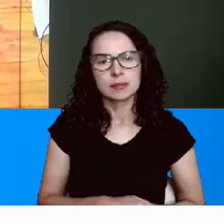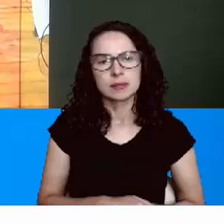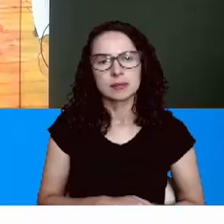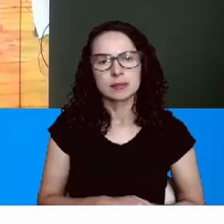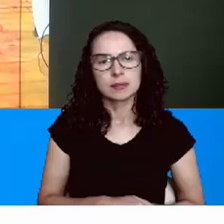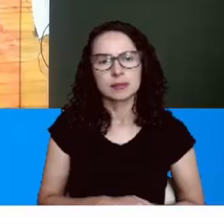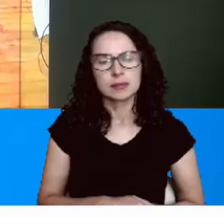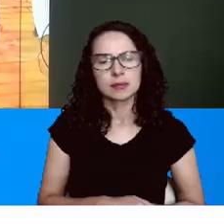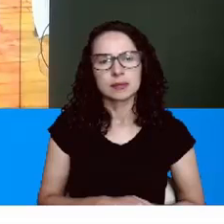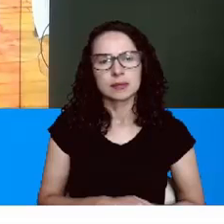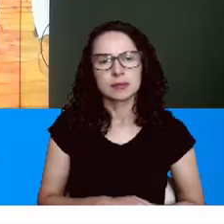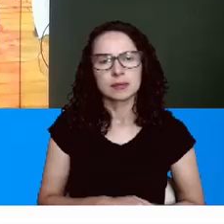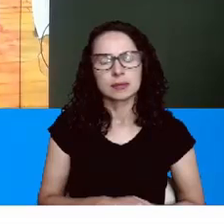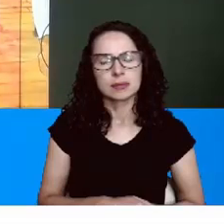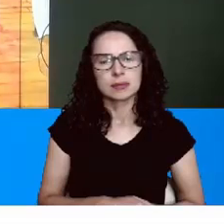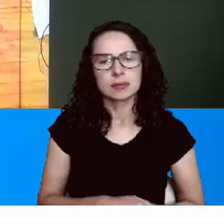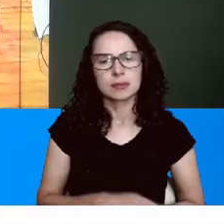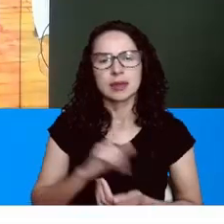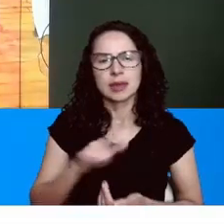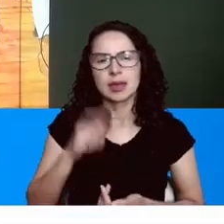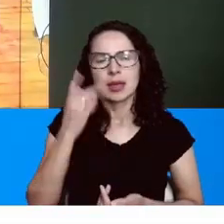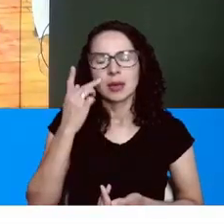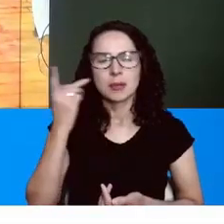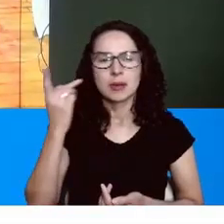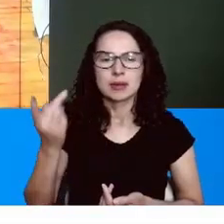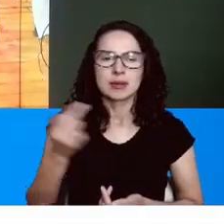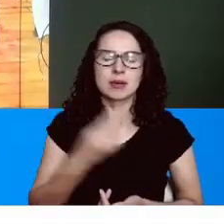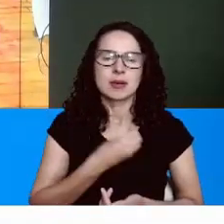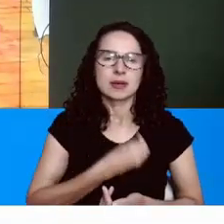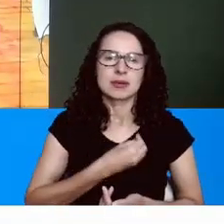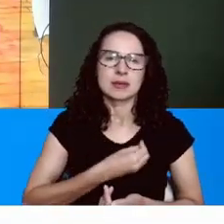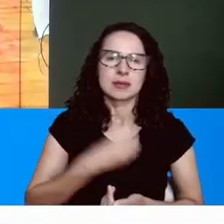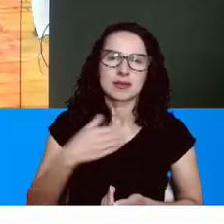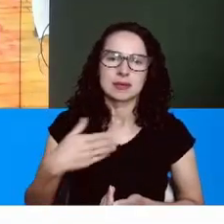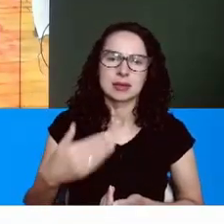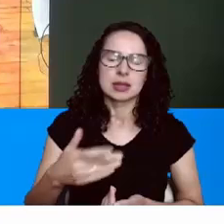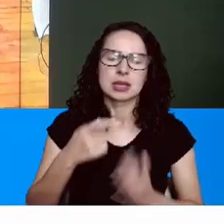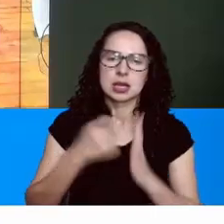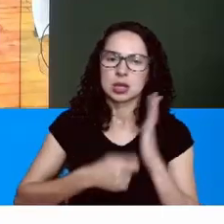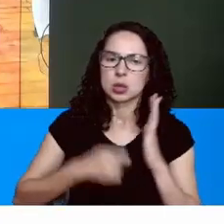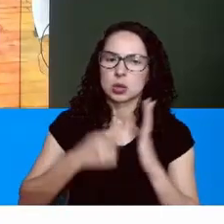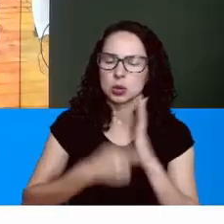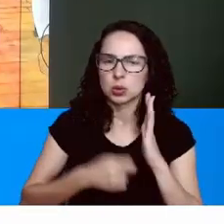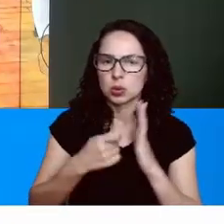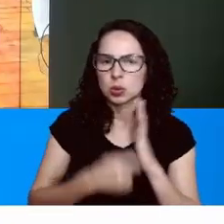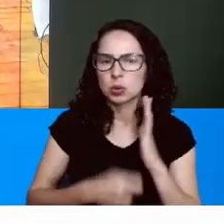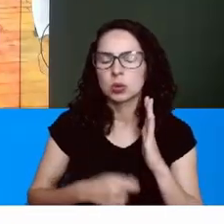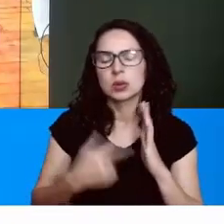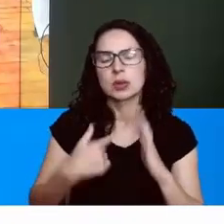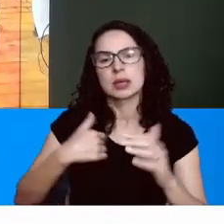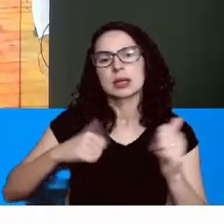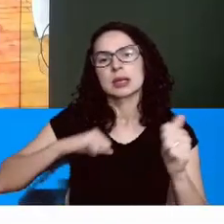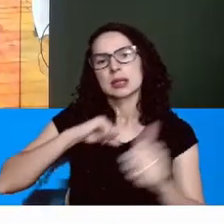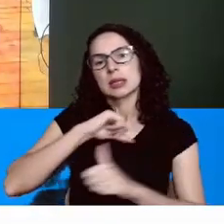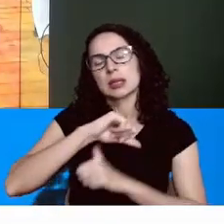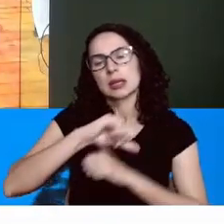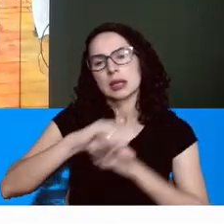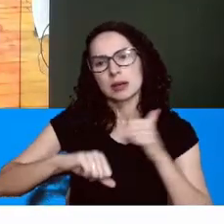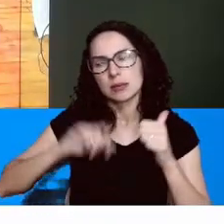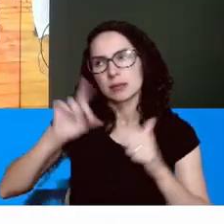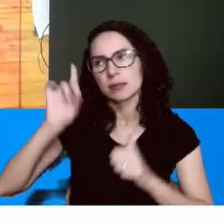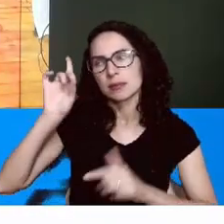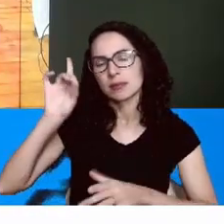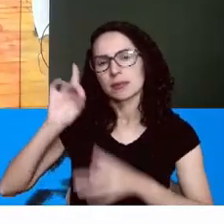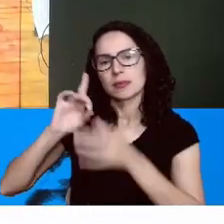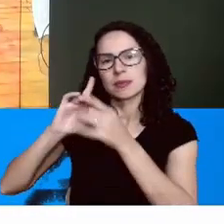Esta é uma história de sobrevivência, resistência e transformação com Deus.